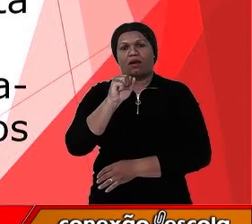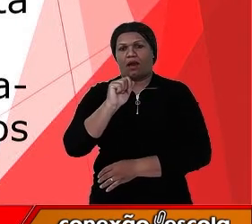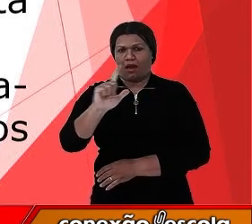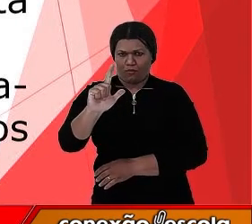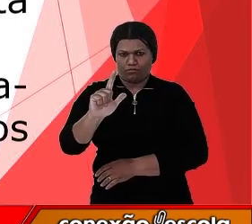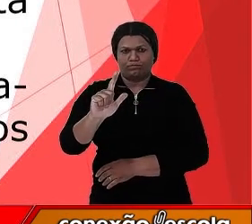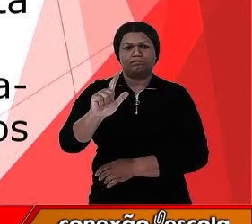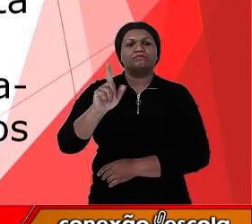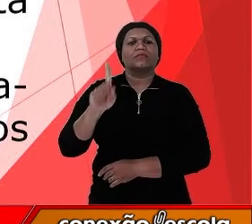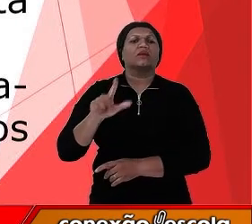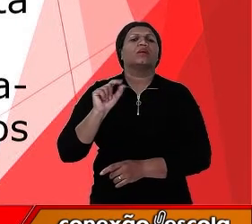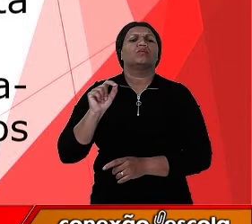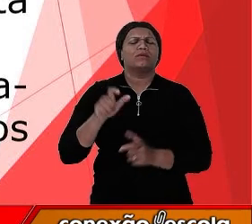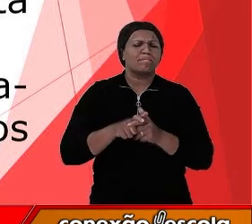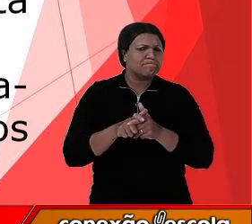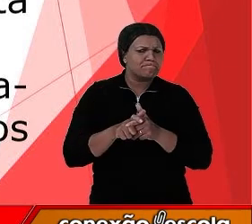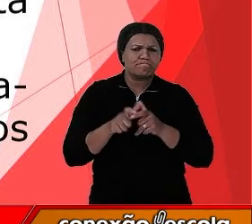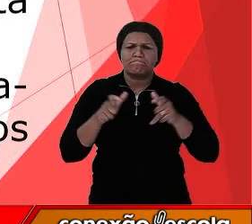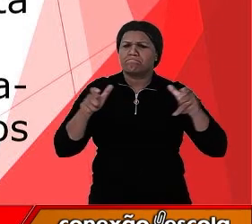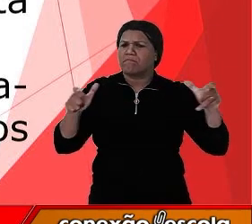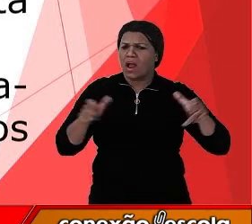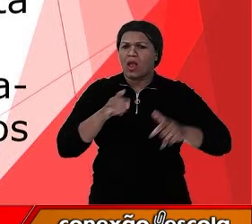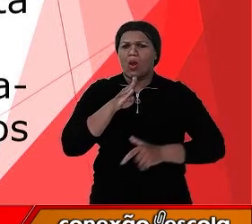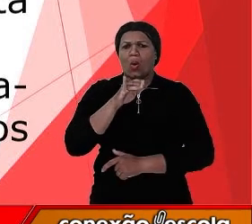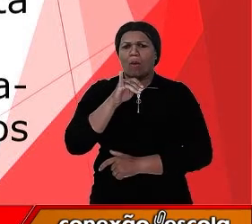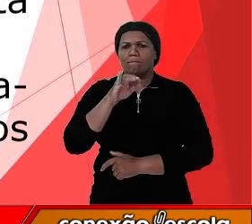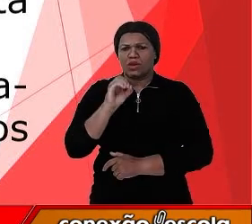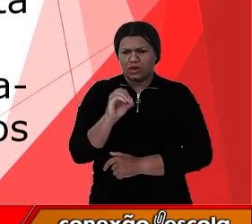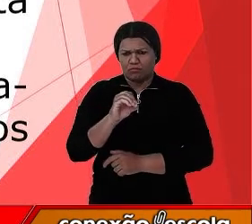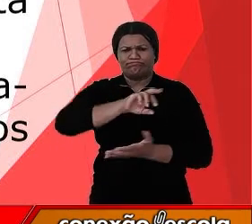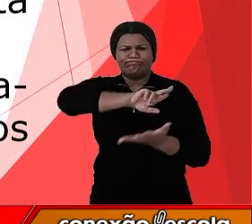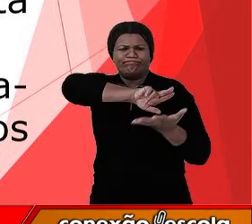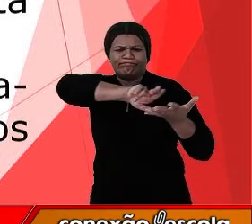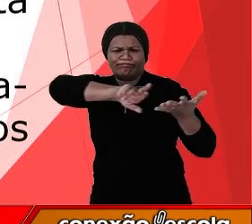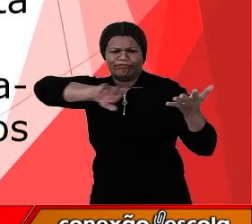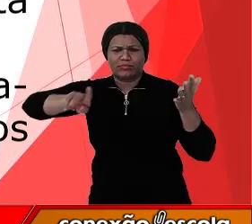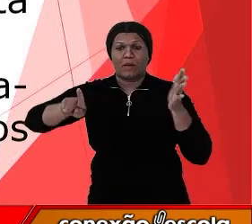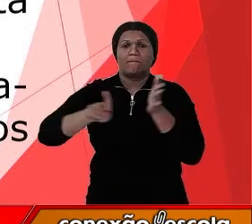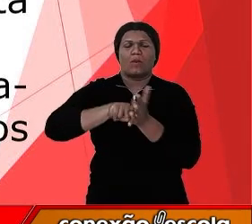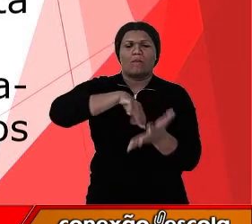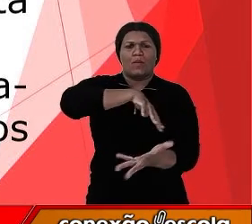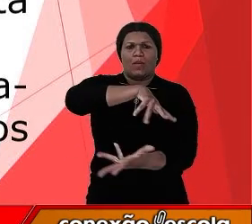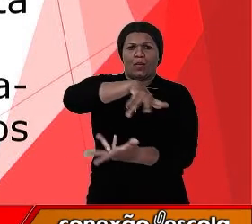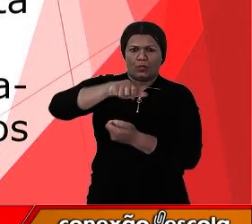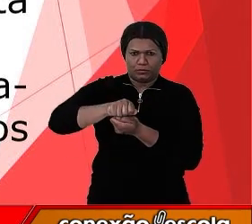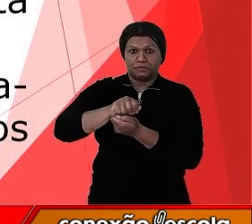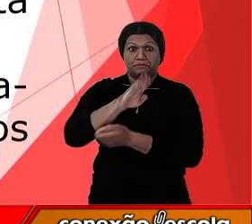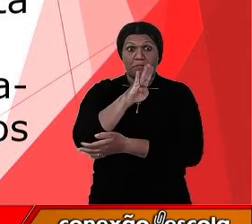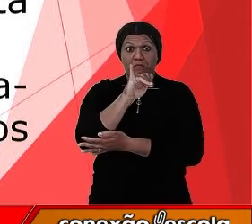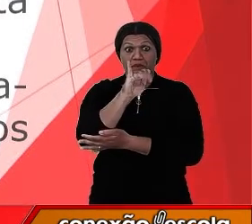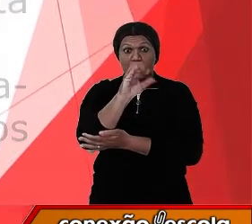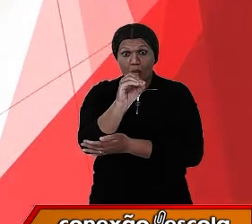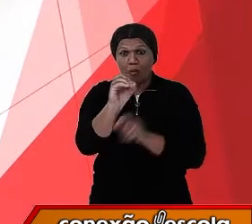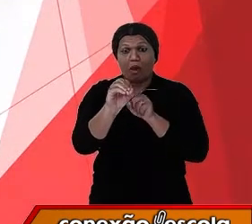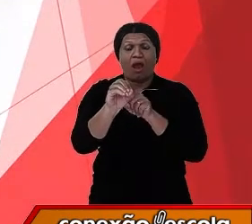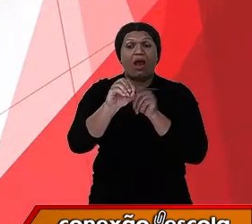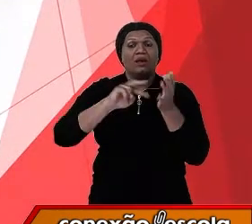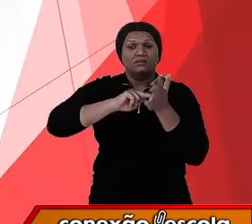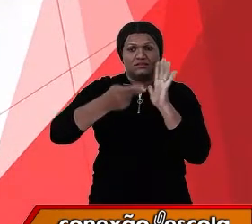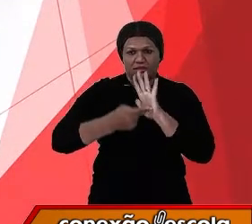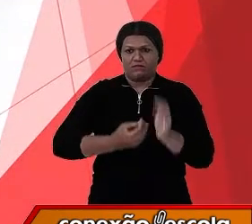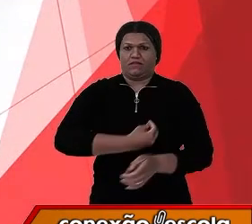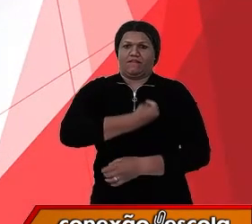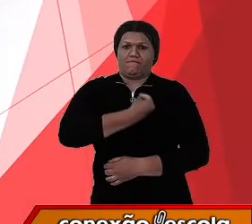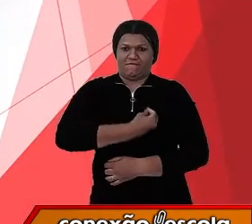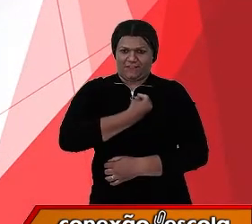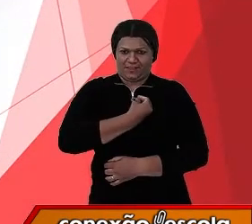que faz aí a maior biodiversidade do mundo Lembrando que Bio é vida diversidade